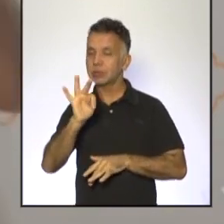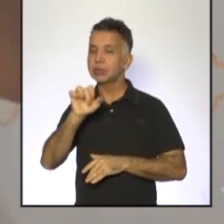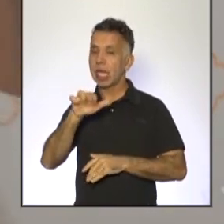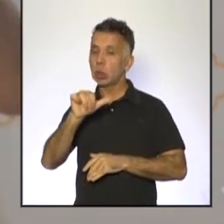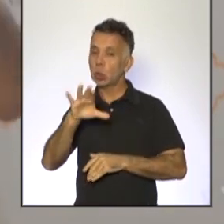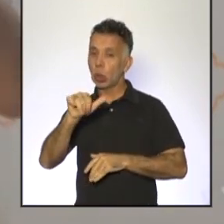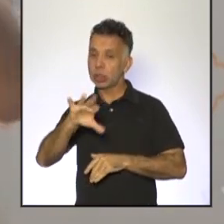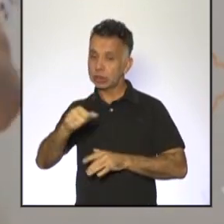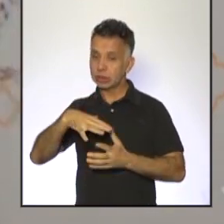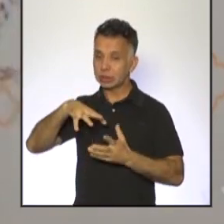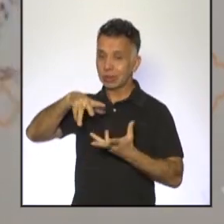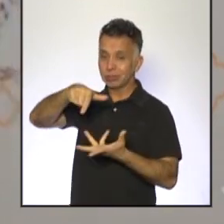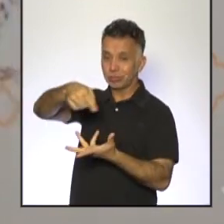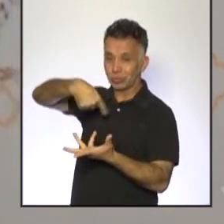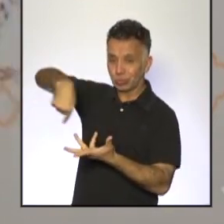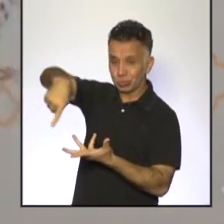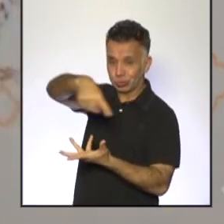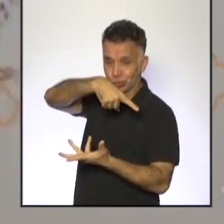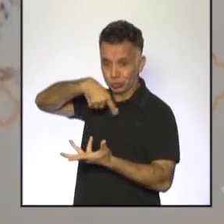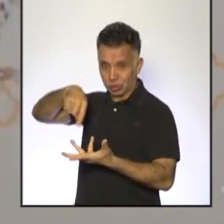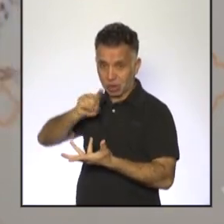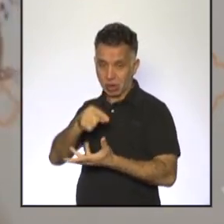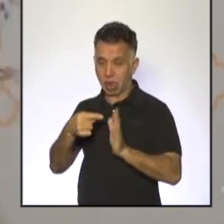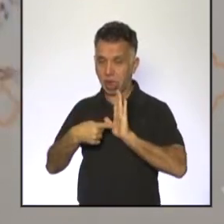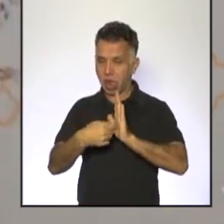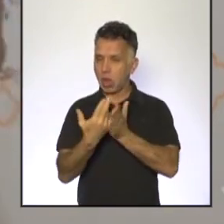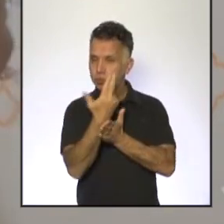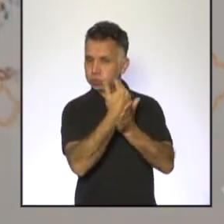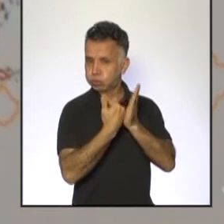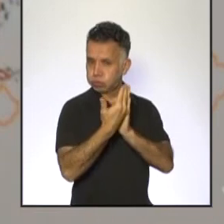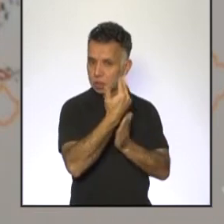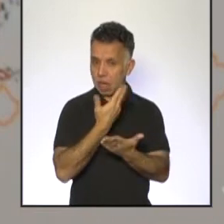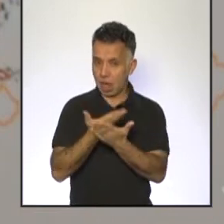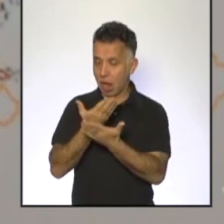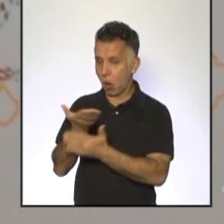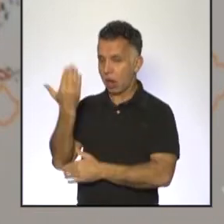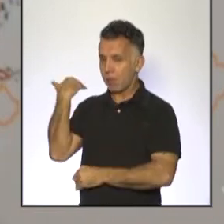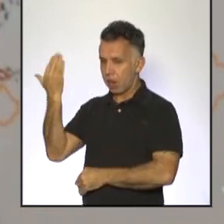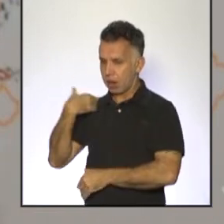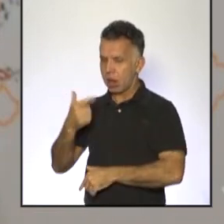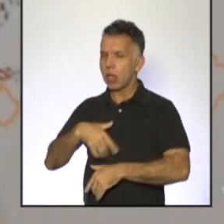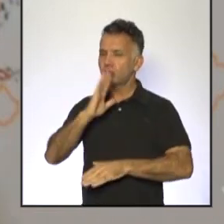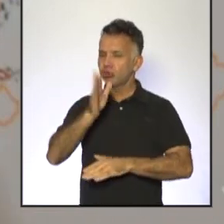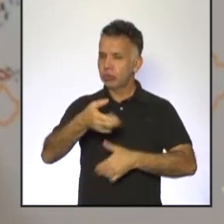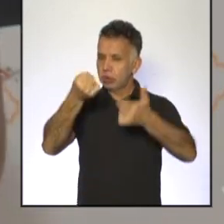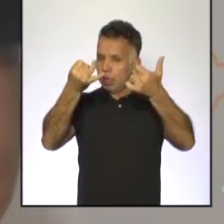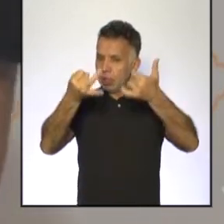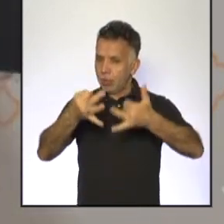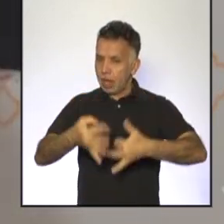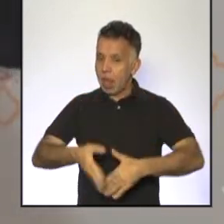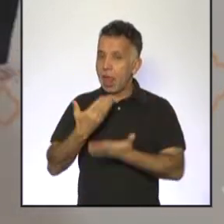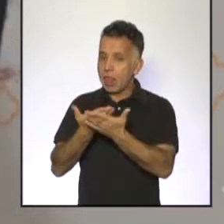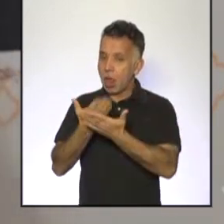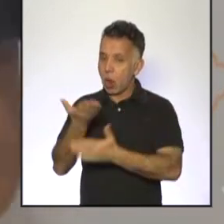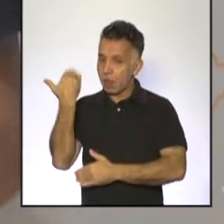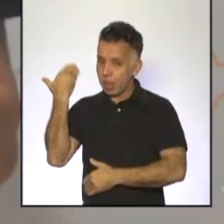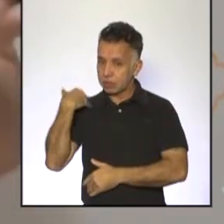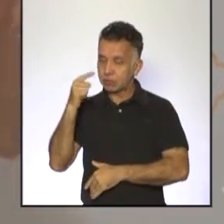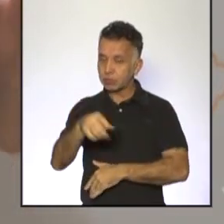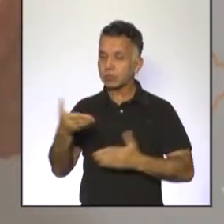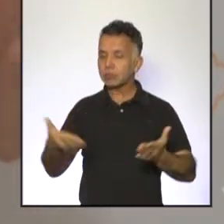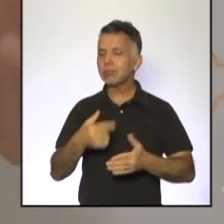Eu desenhei as placas tectônicas no encontro passado com vocês, expliquei o conceito de placas tectônicas e agora eu vou